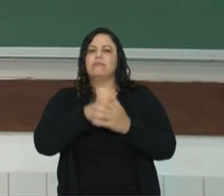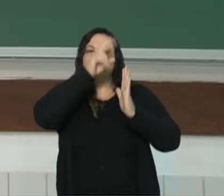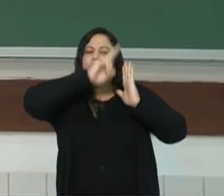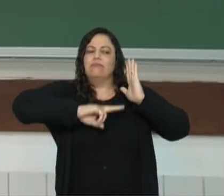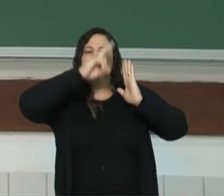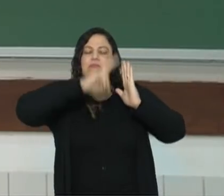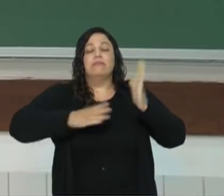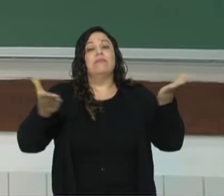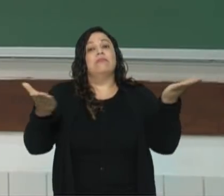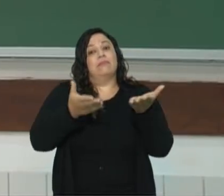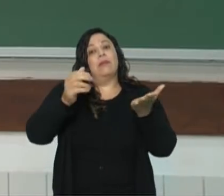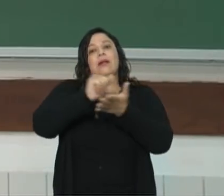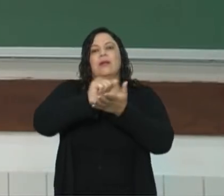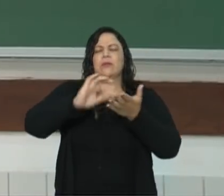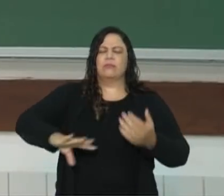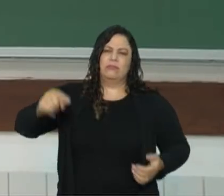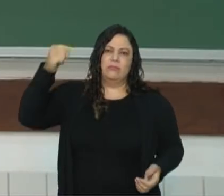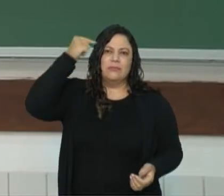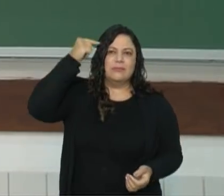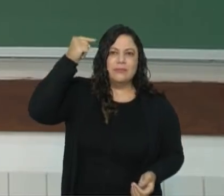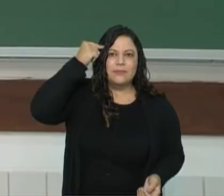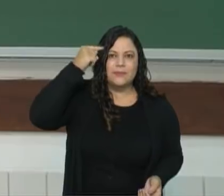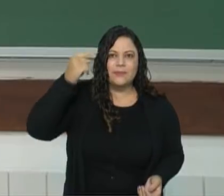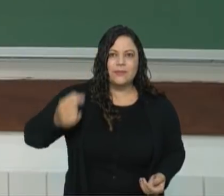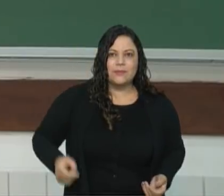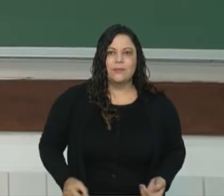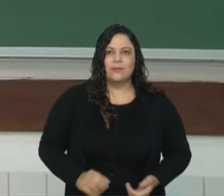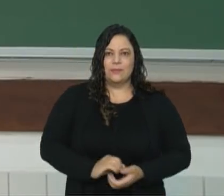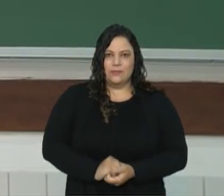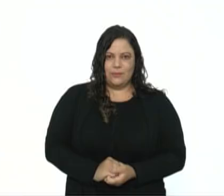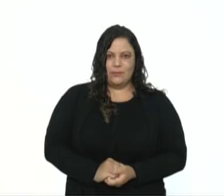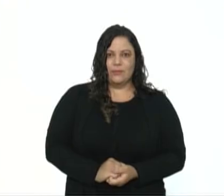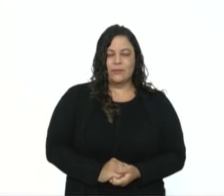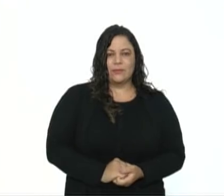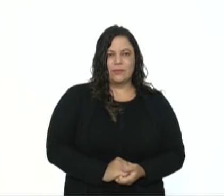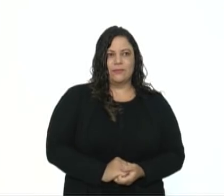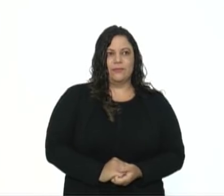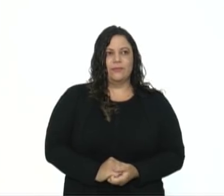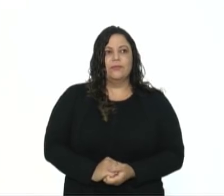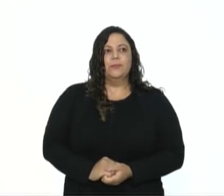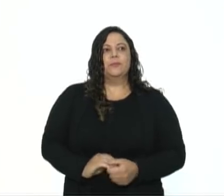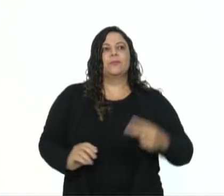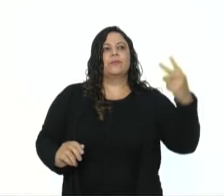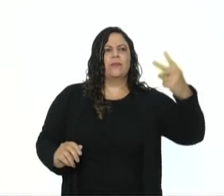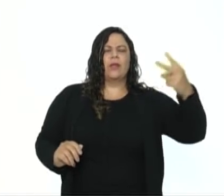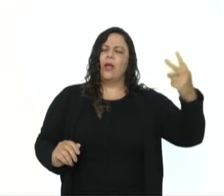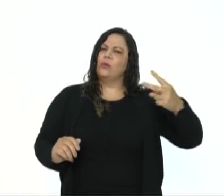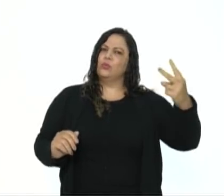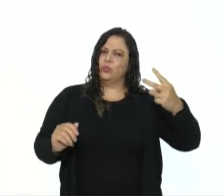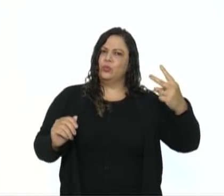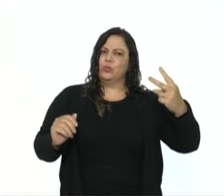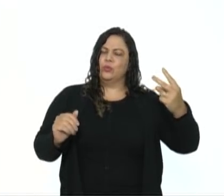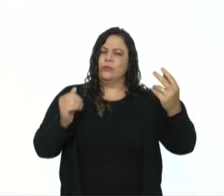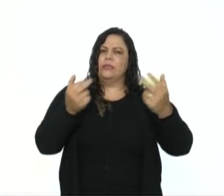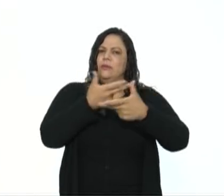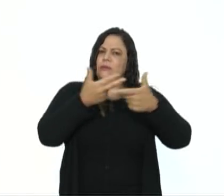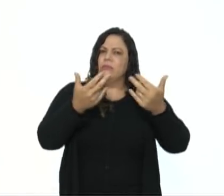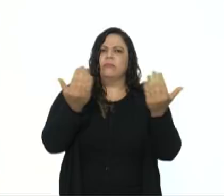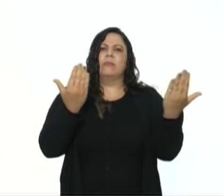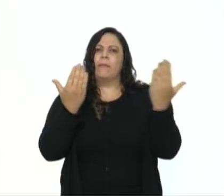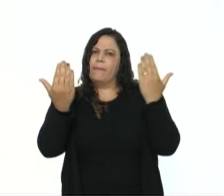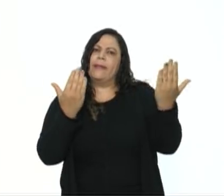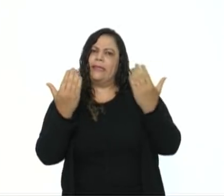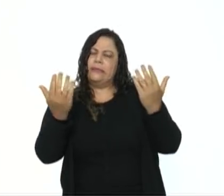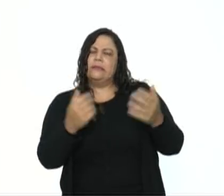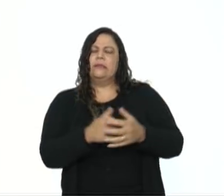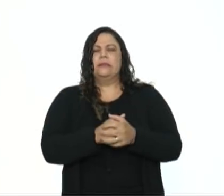para o exercício para pensar essas discussões. Cite duas semelhanças e duas diferenças entre